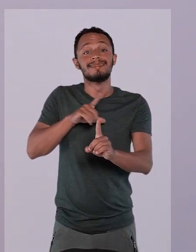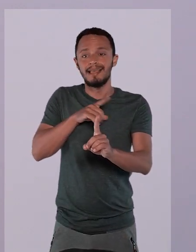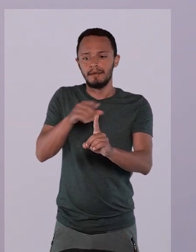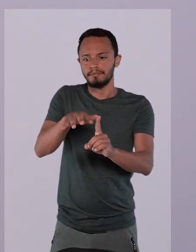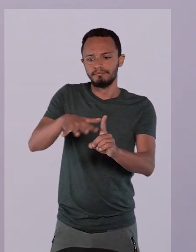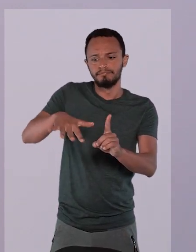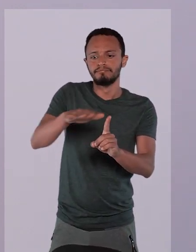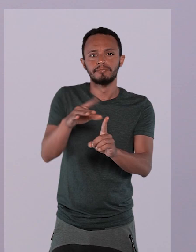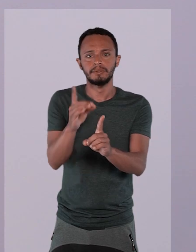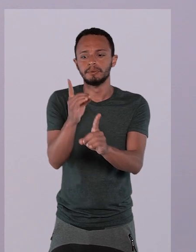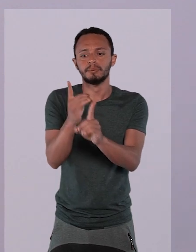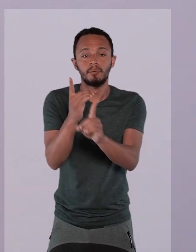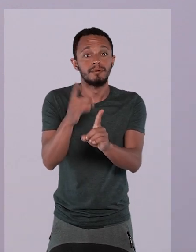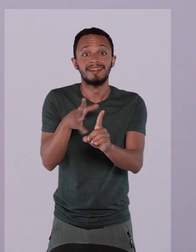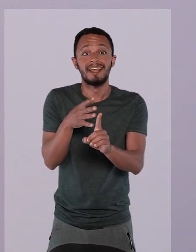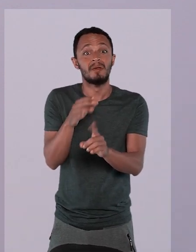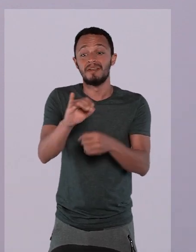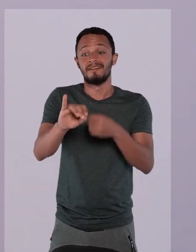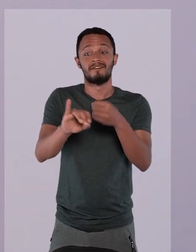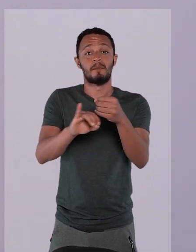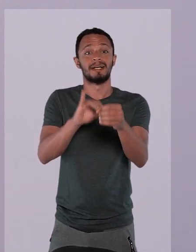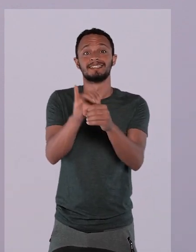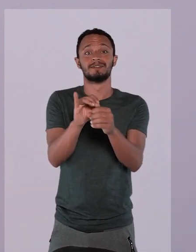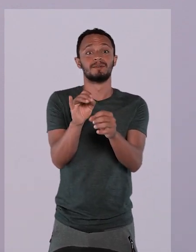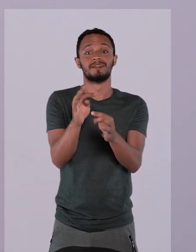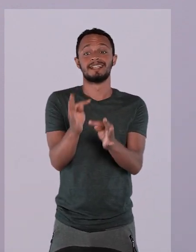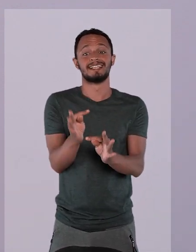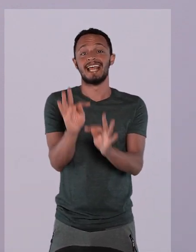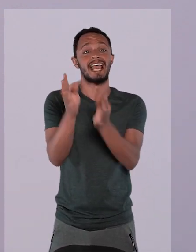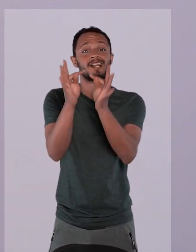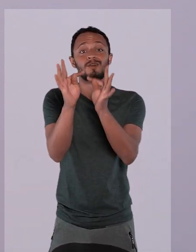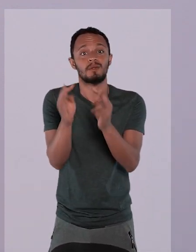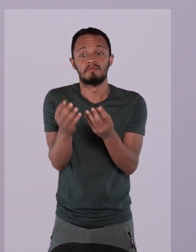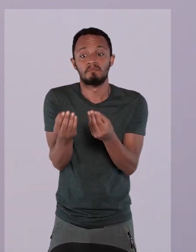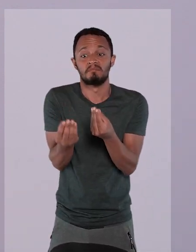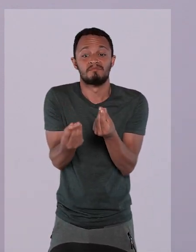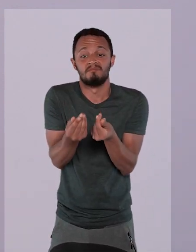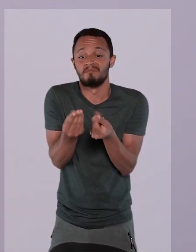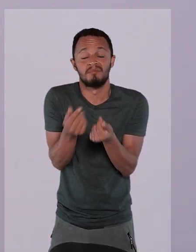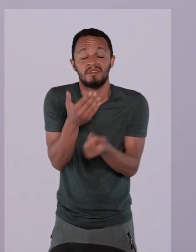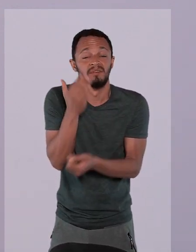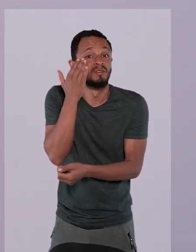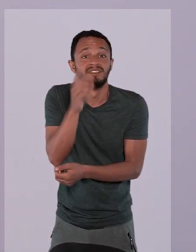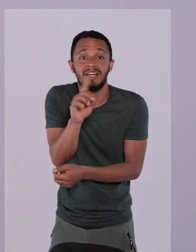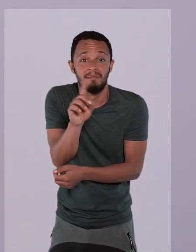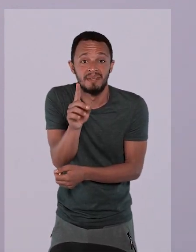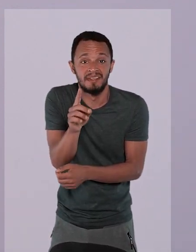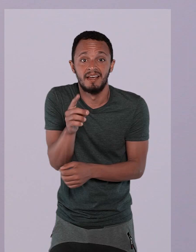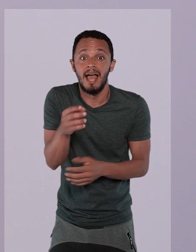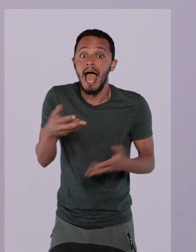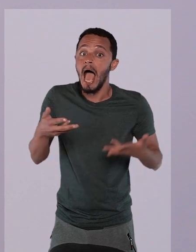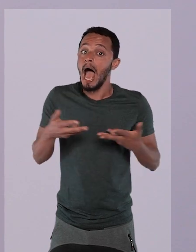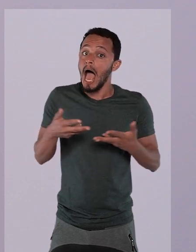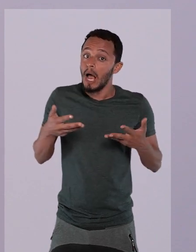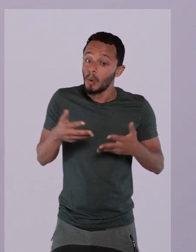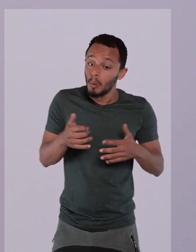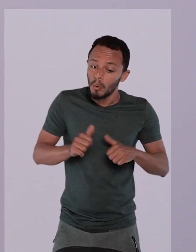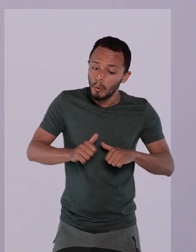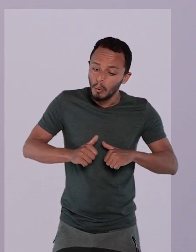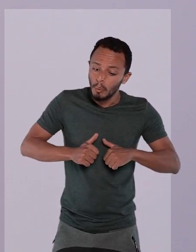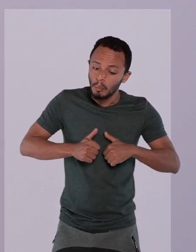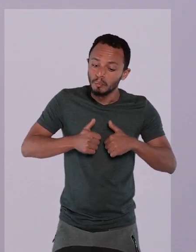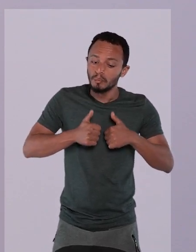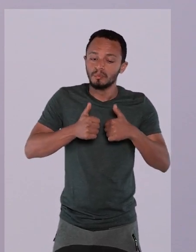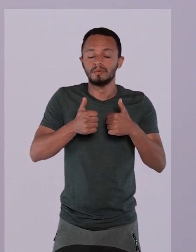não entendia nada de rede nessa época, Afonso, nada, era totalmente inocente. Agora eu ainda me acho um pouquinho mais no assunto,